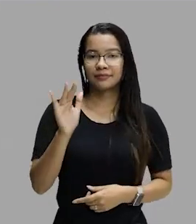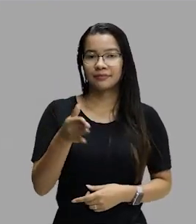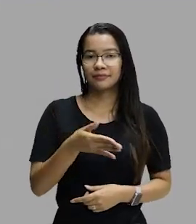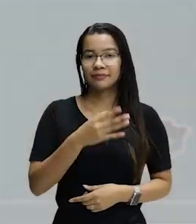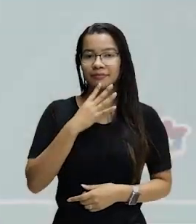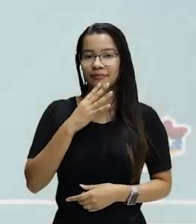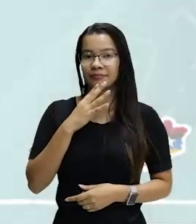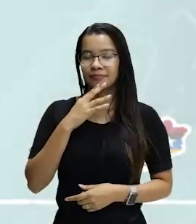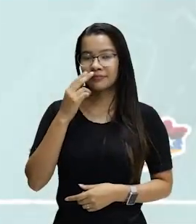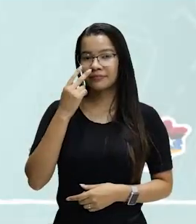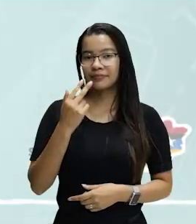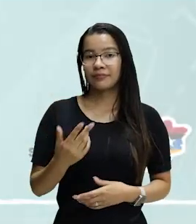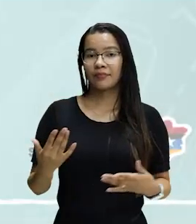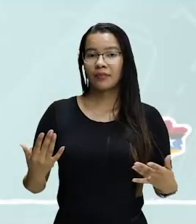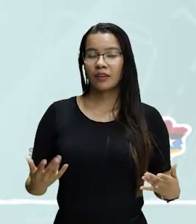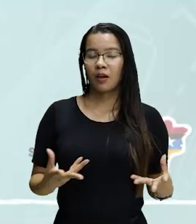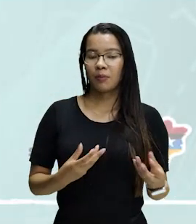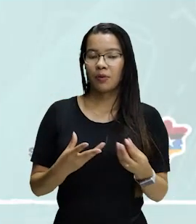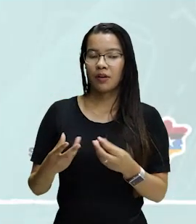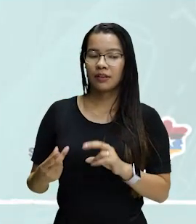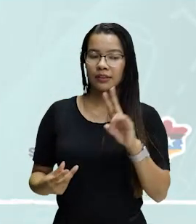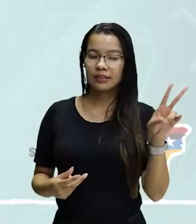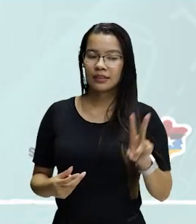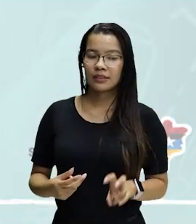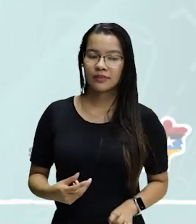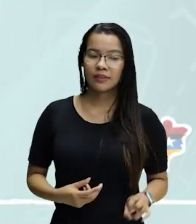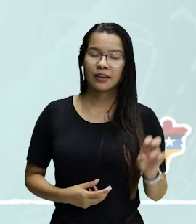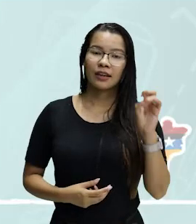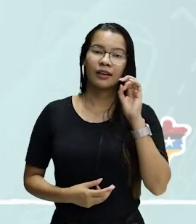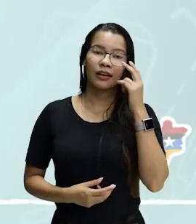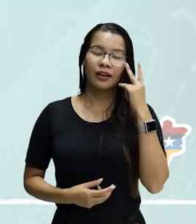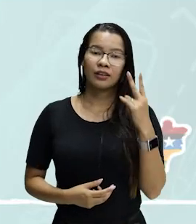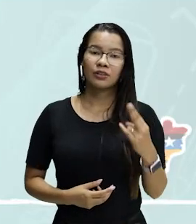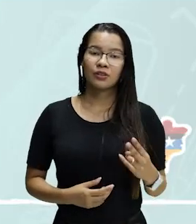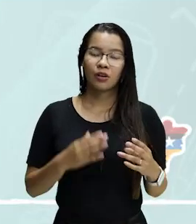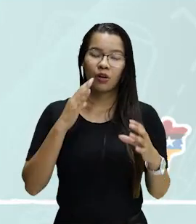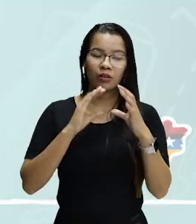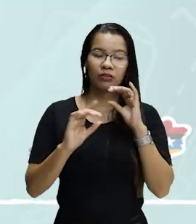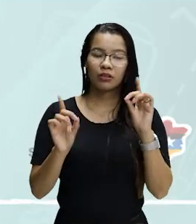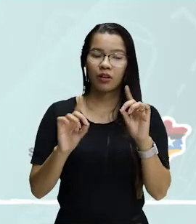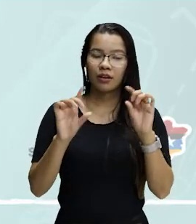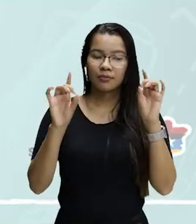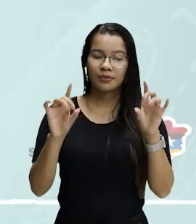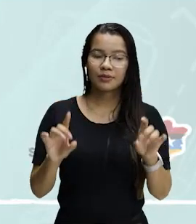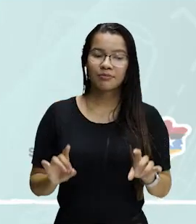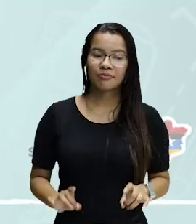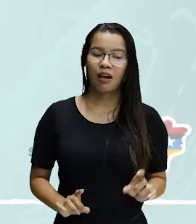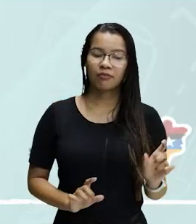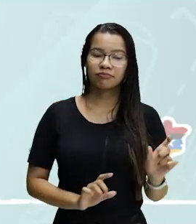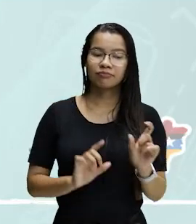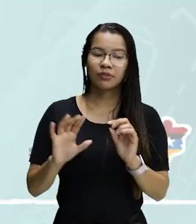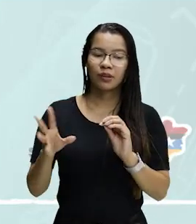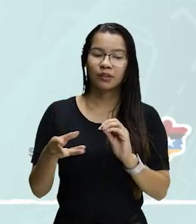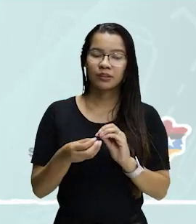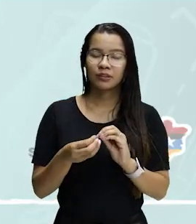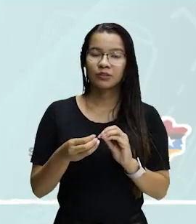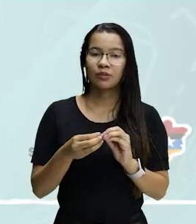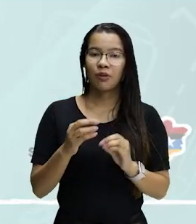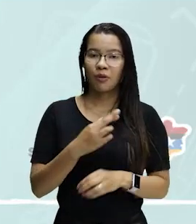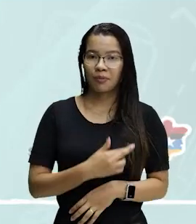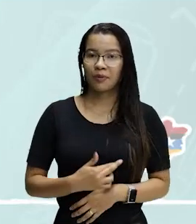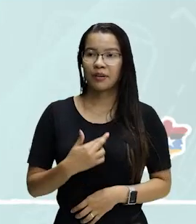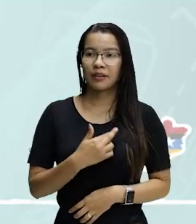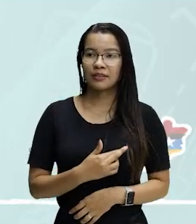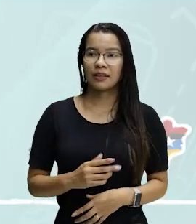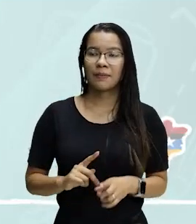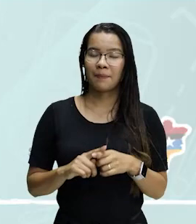para a tela. Muitas vezes a história contada não é o principal componente do romance, mas